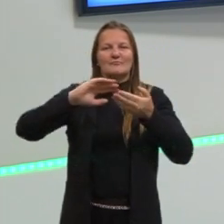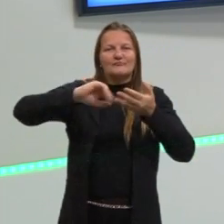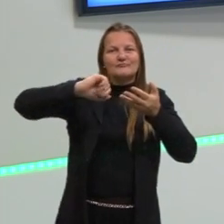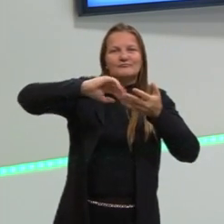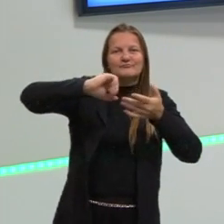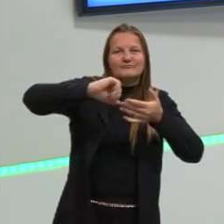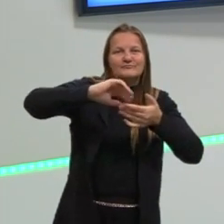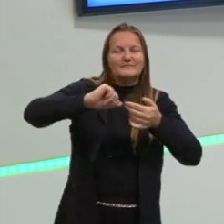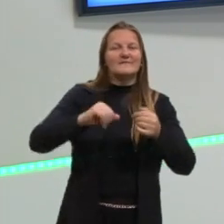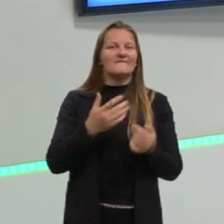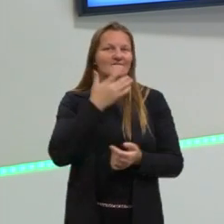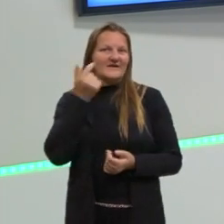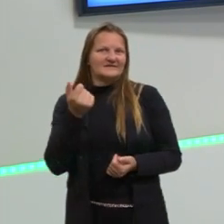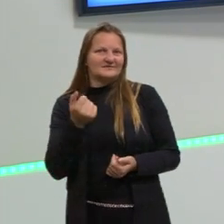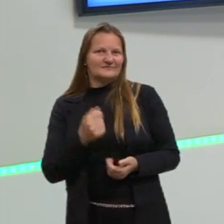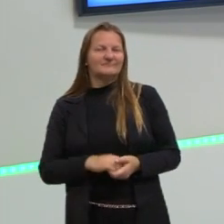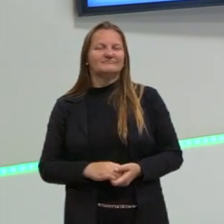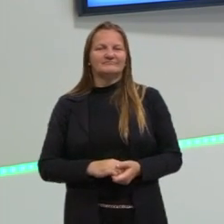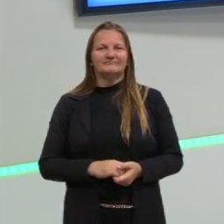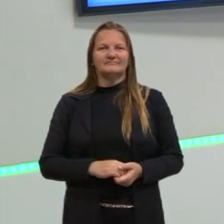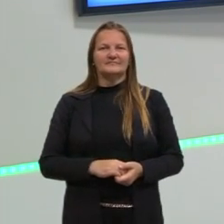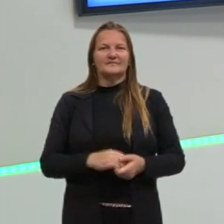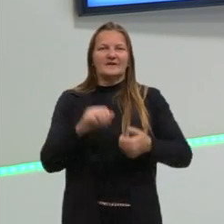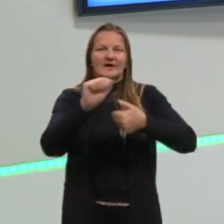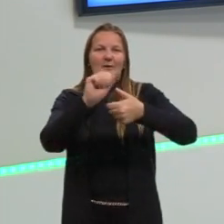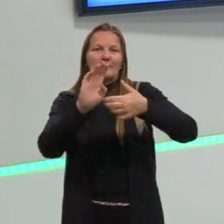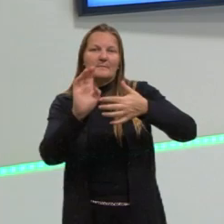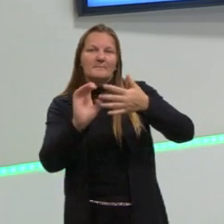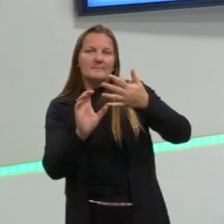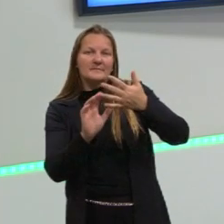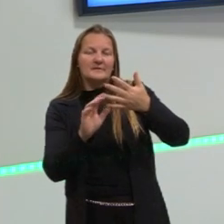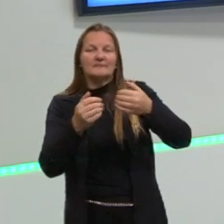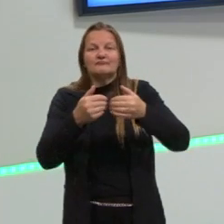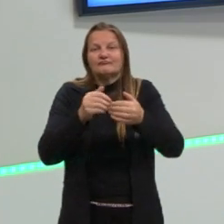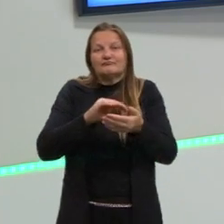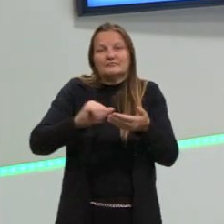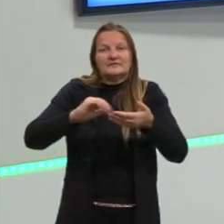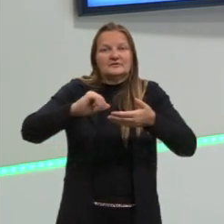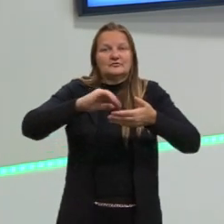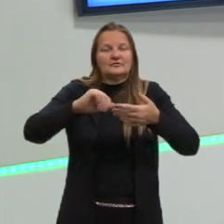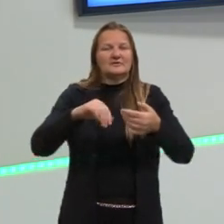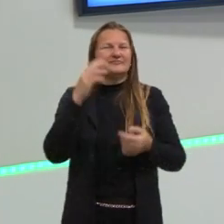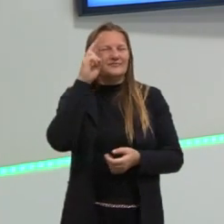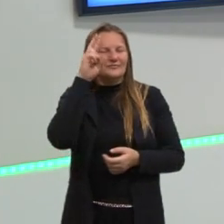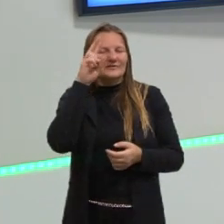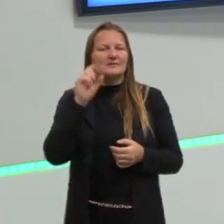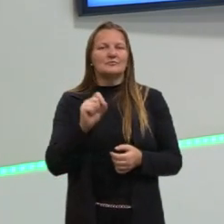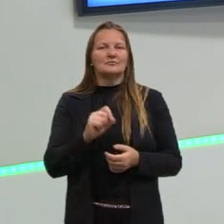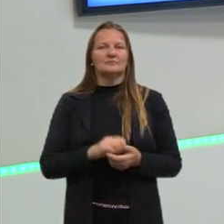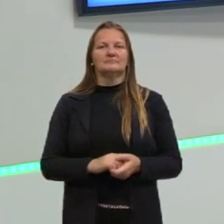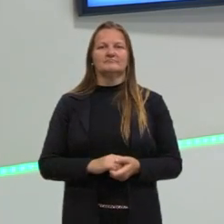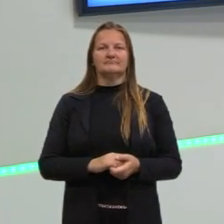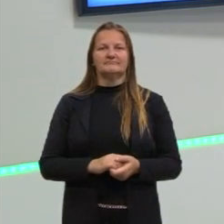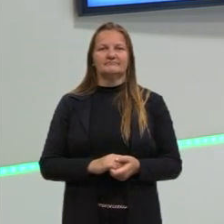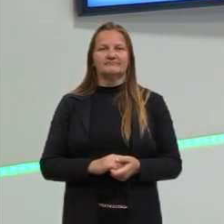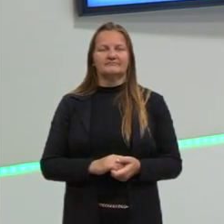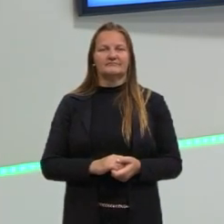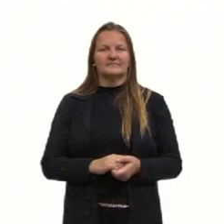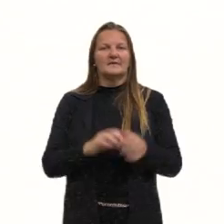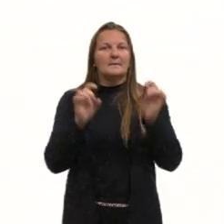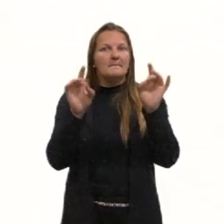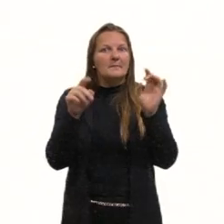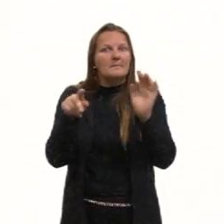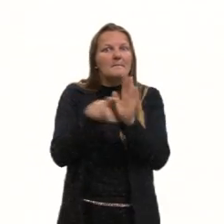facilidade as alternativas e mesmo ah eu não lembro titulação porque titulação é algo muito específico